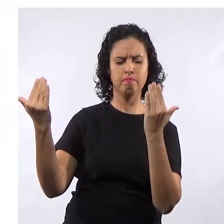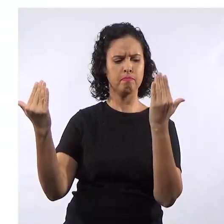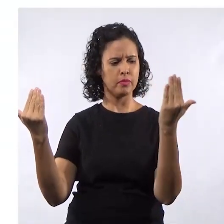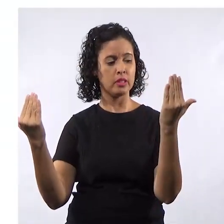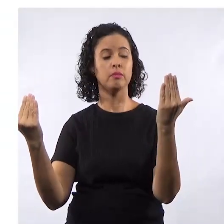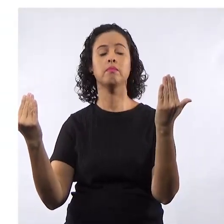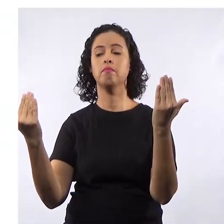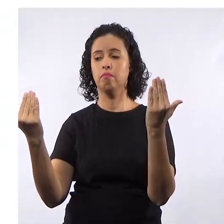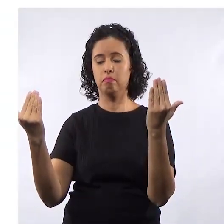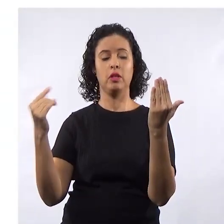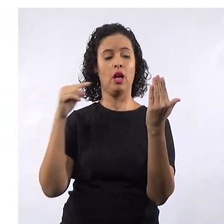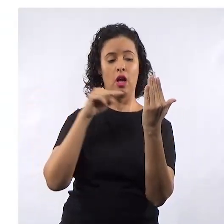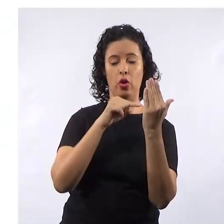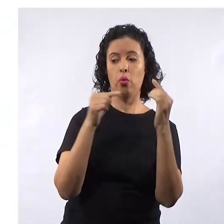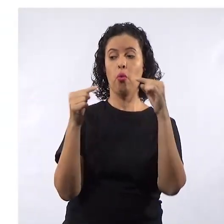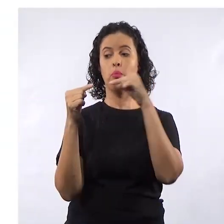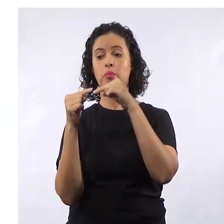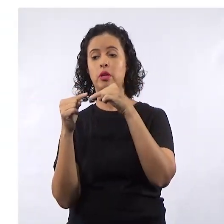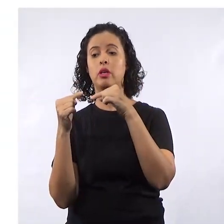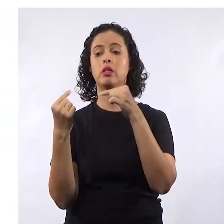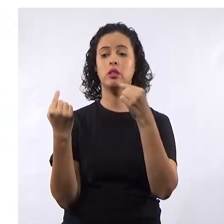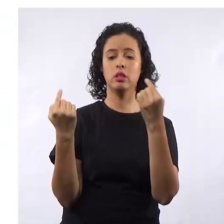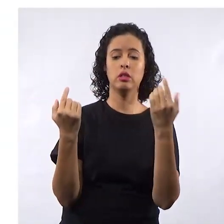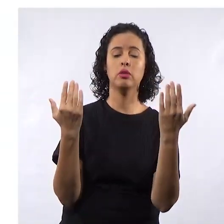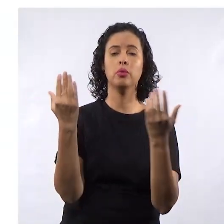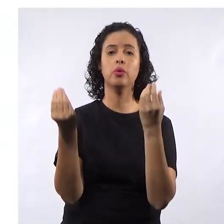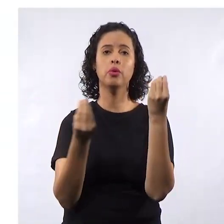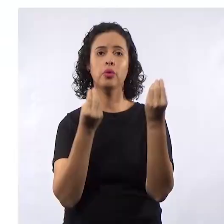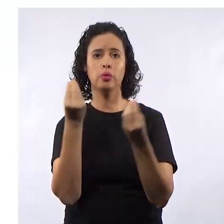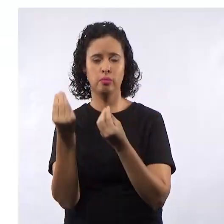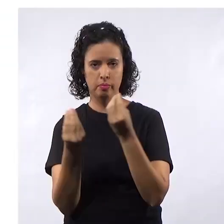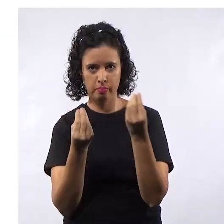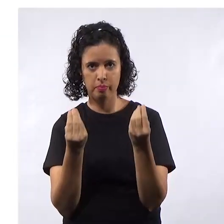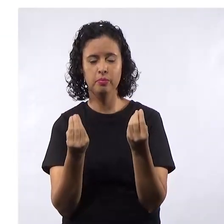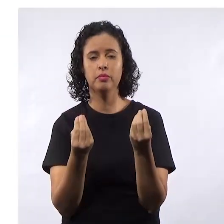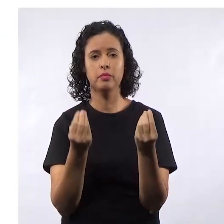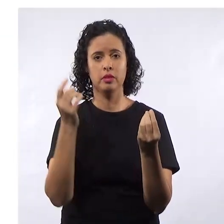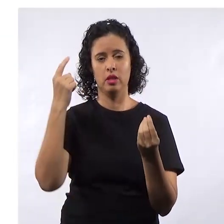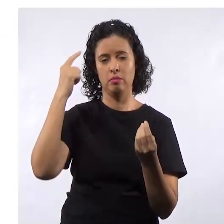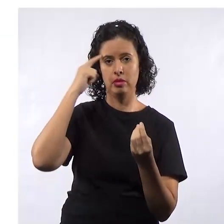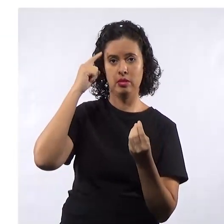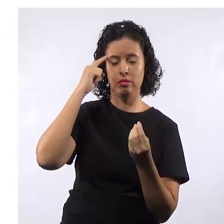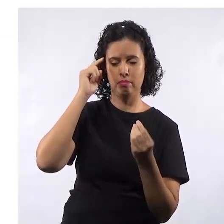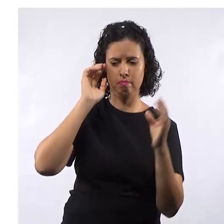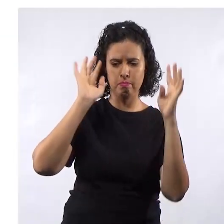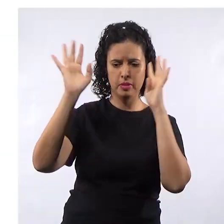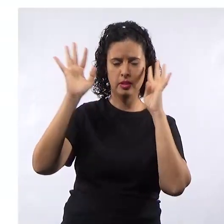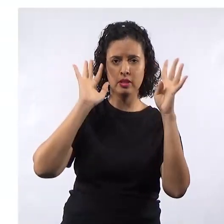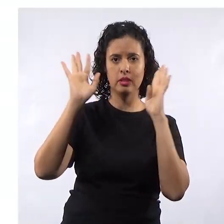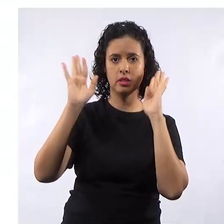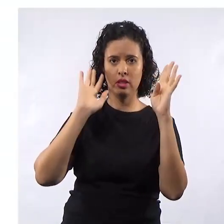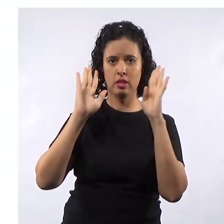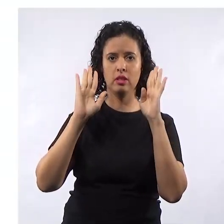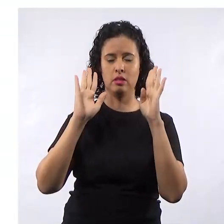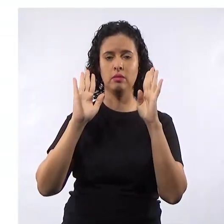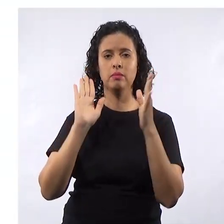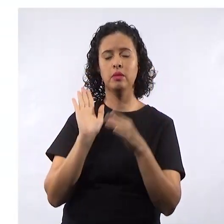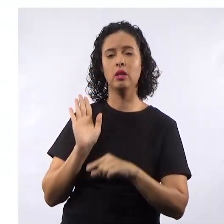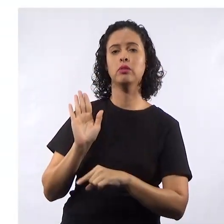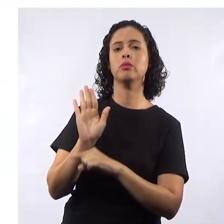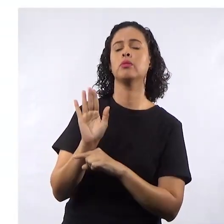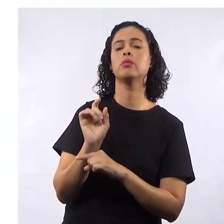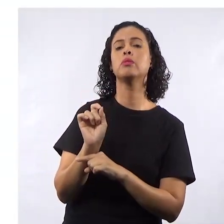caso aqui, porque já aconteceu essa situação, né? Então, vamos pensar em resolver dessa forma para